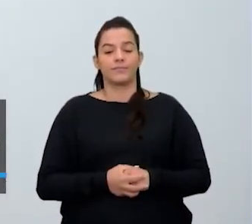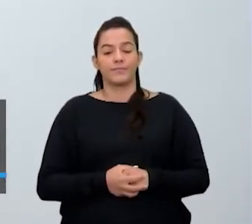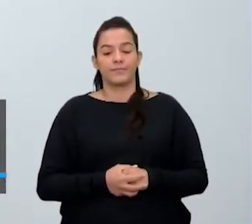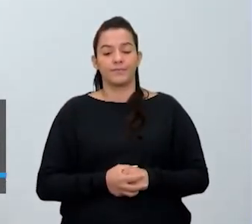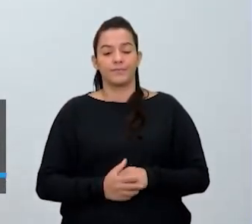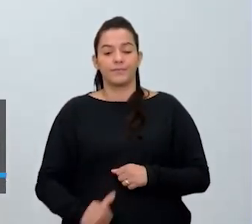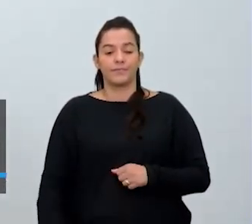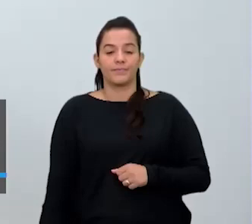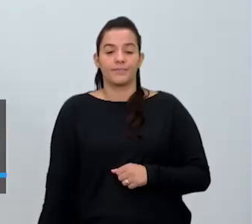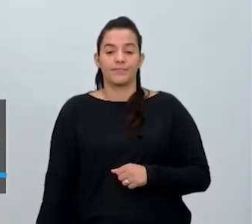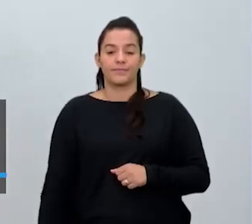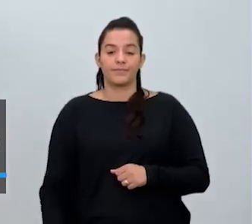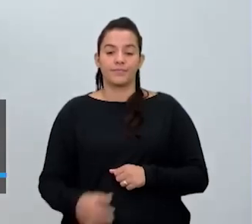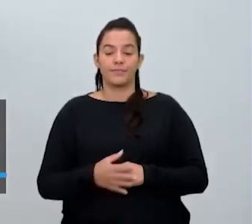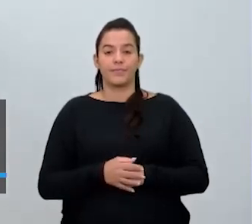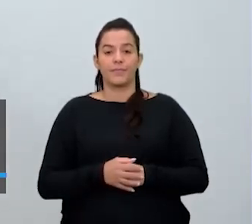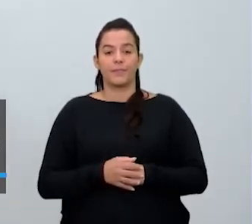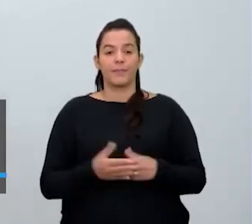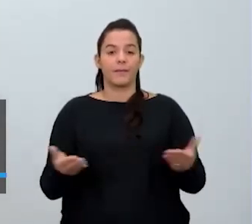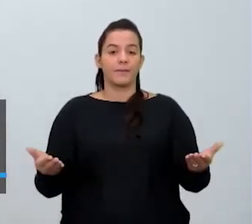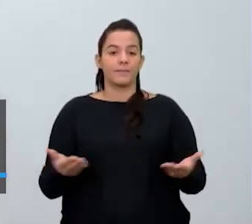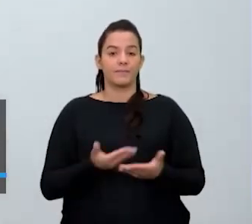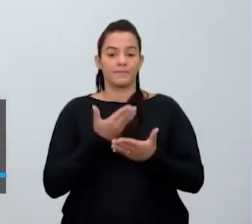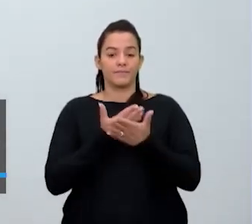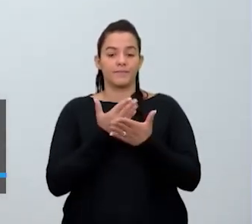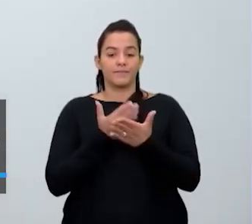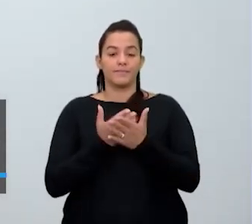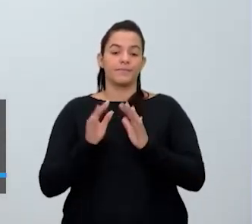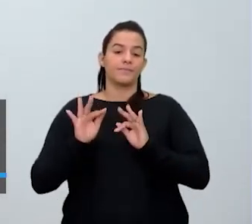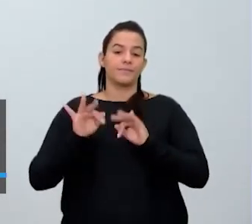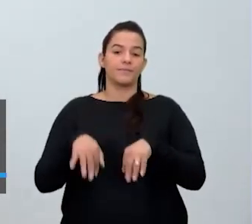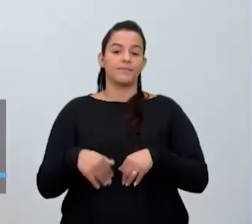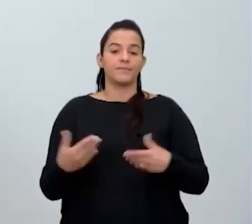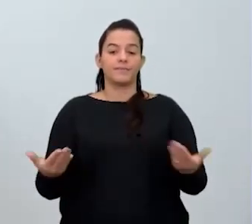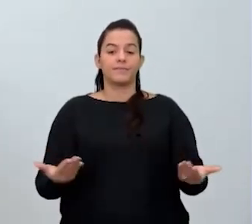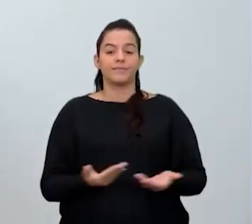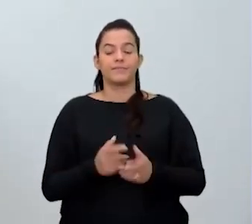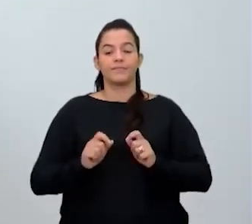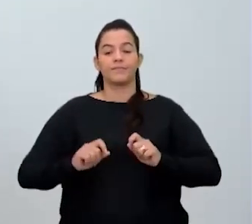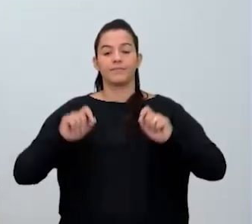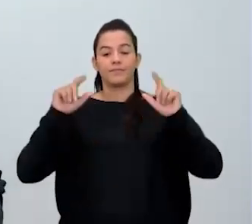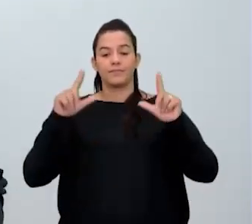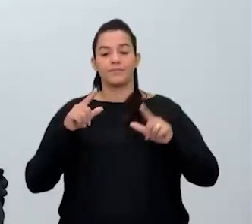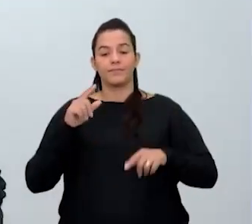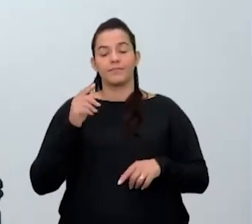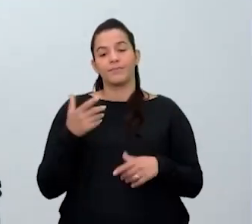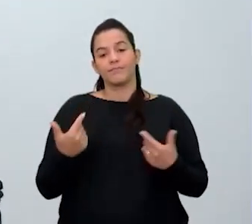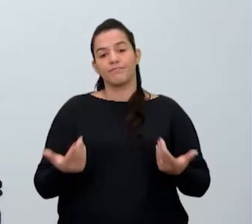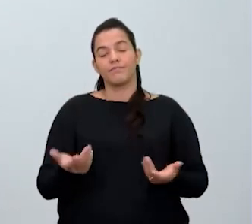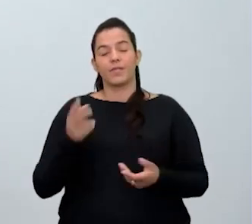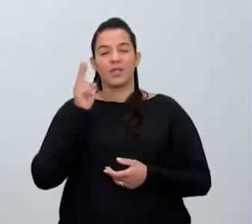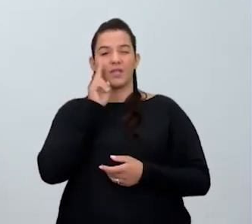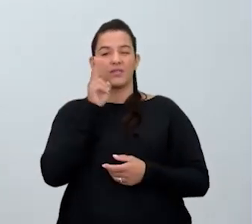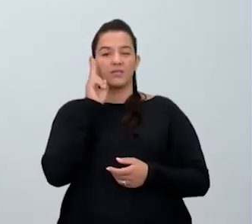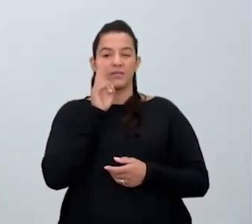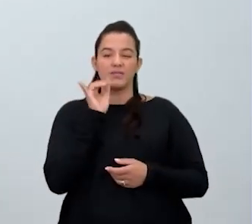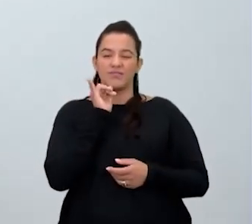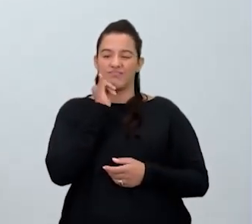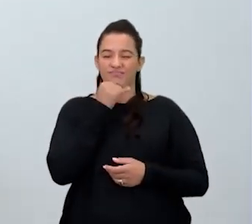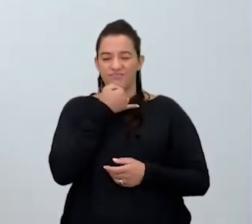bem. Para a gente encerrar a aula, eu trouxe aqui a memória de algo muito triste e que